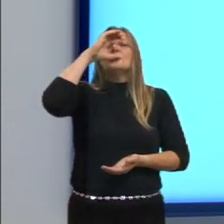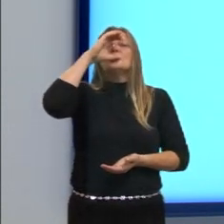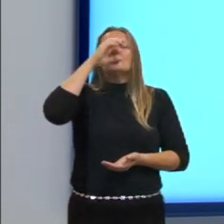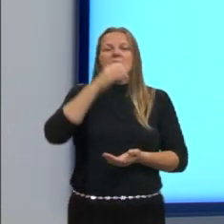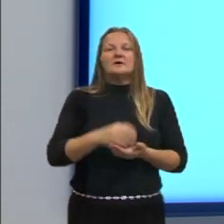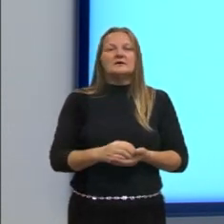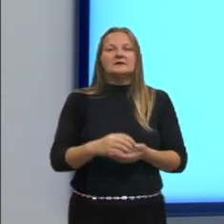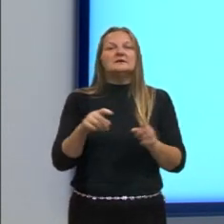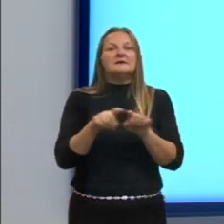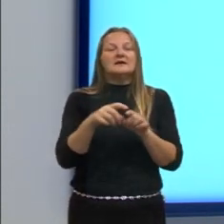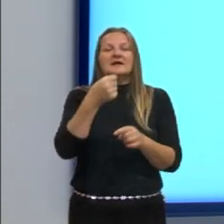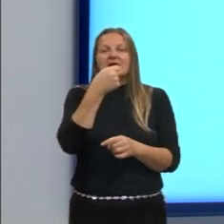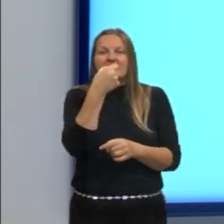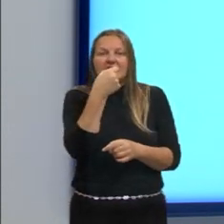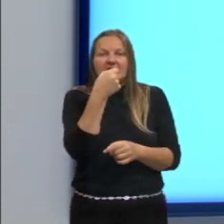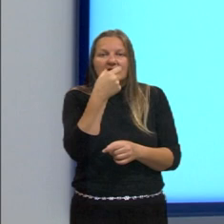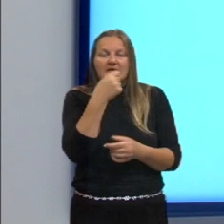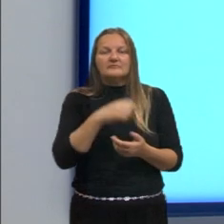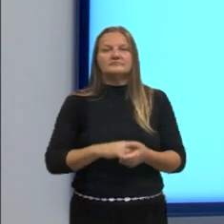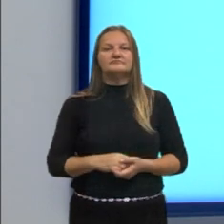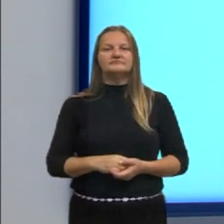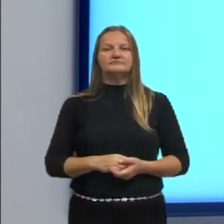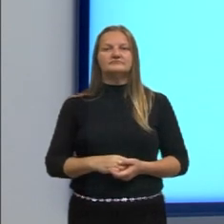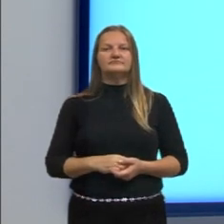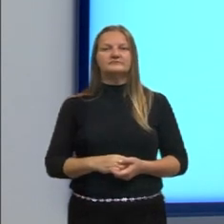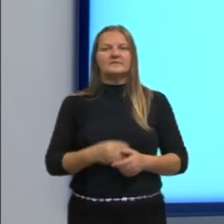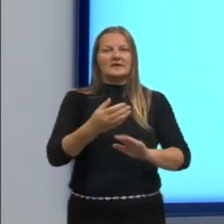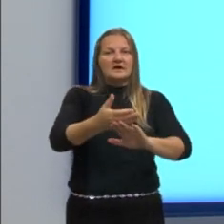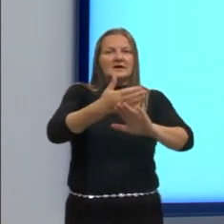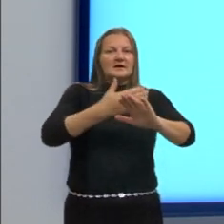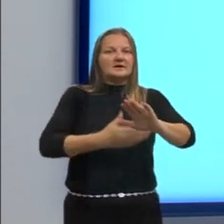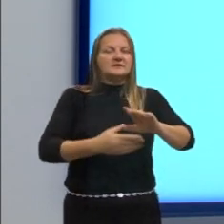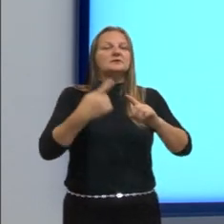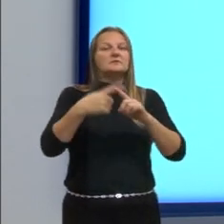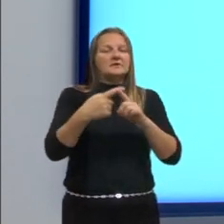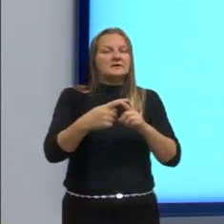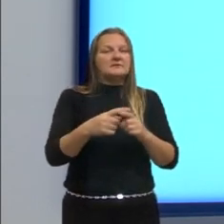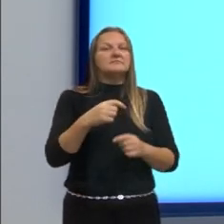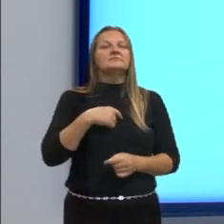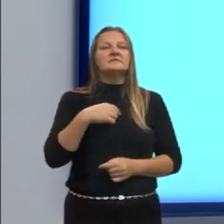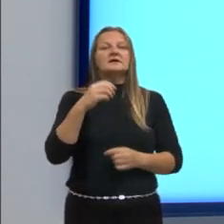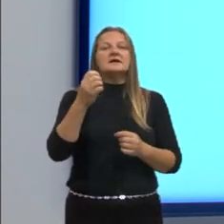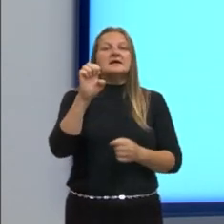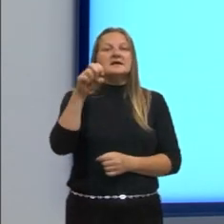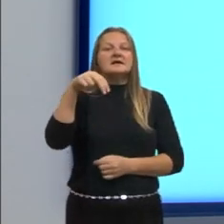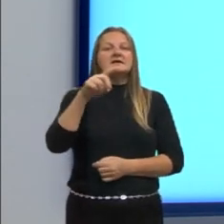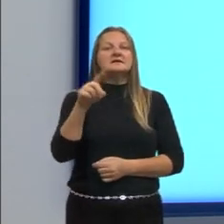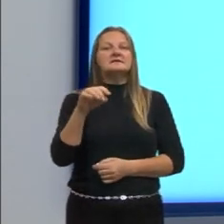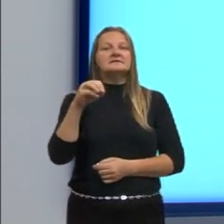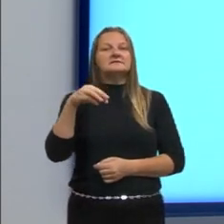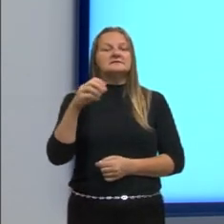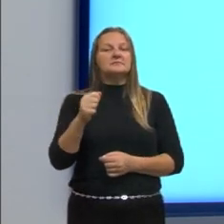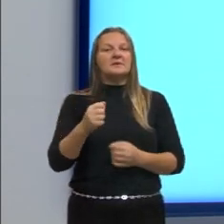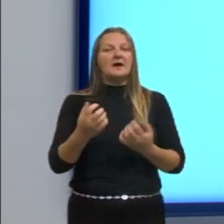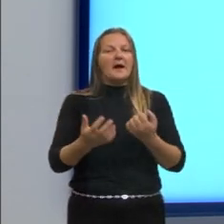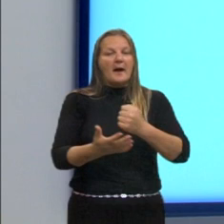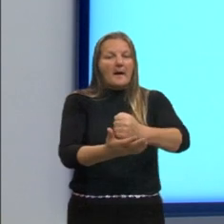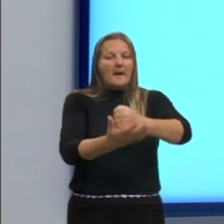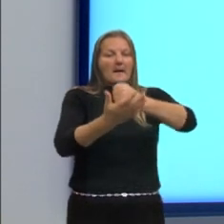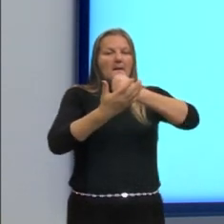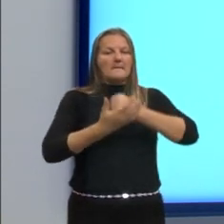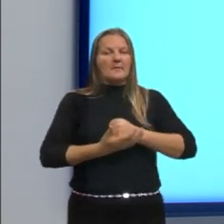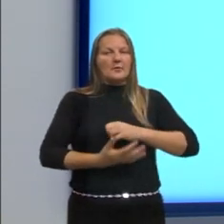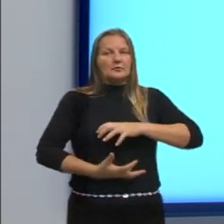remédio para poder consumir Leite né a gente toma um remédio antes é exatamente a enzima para auxiliar esse processo de